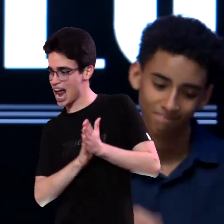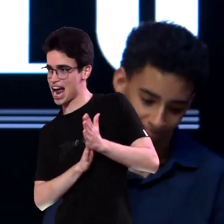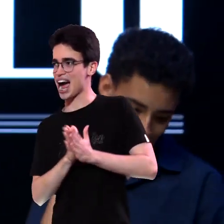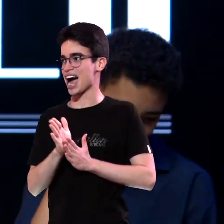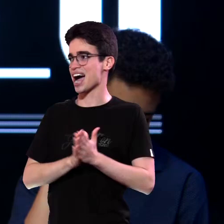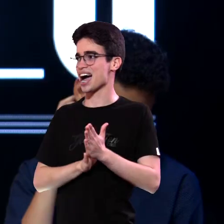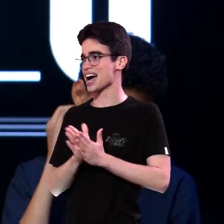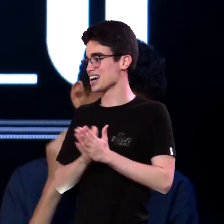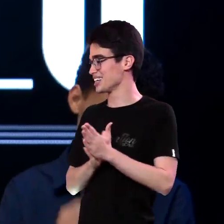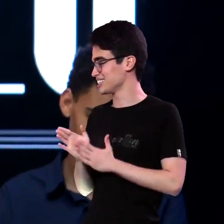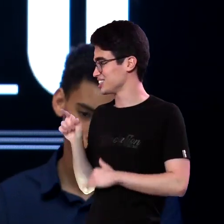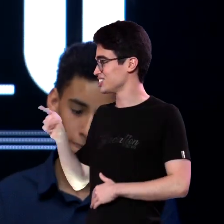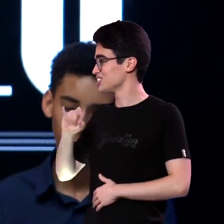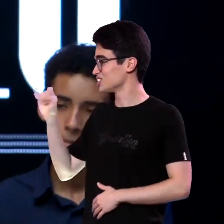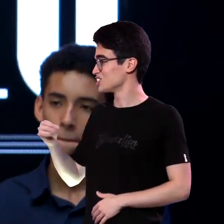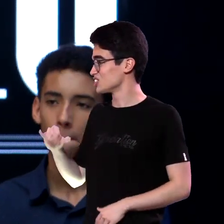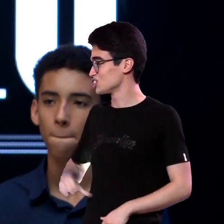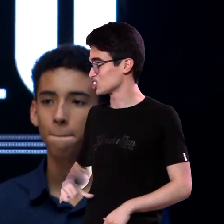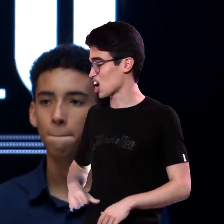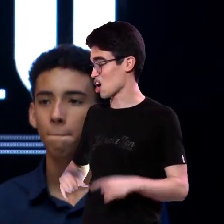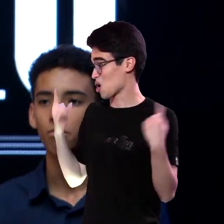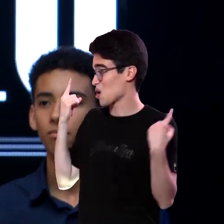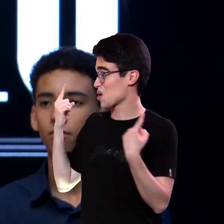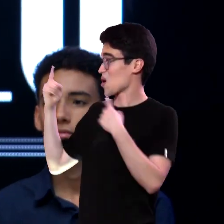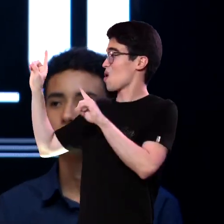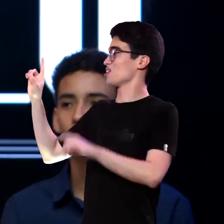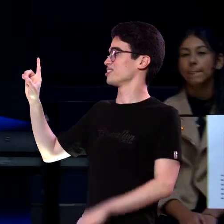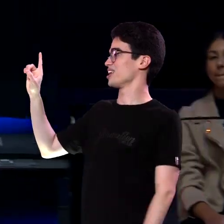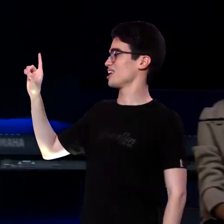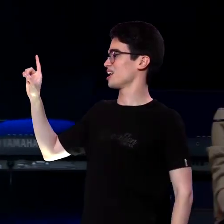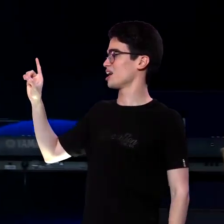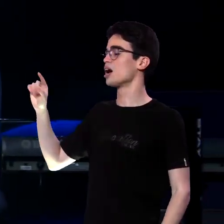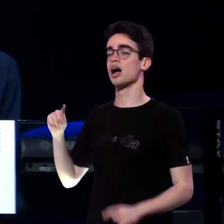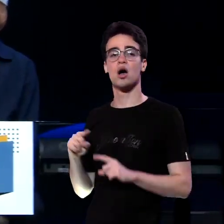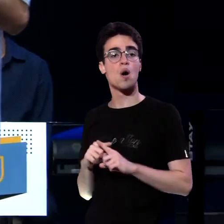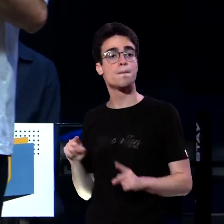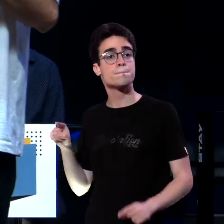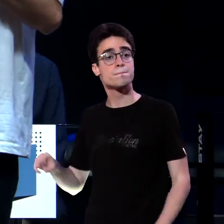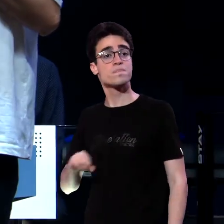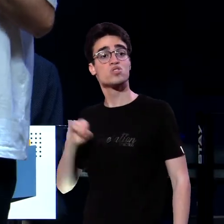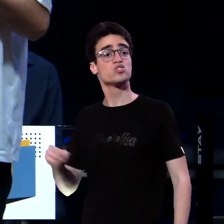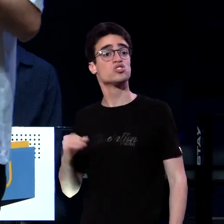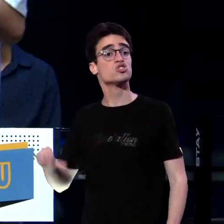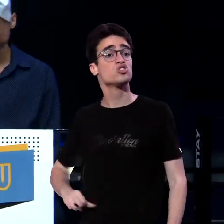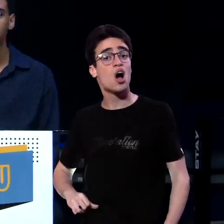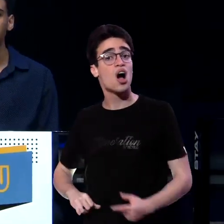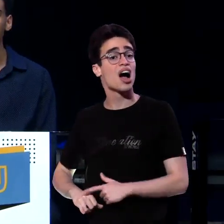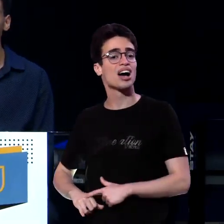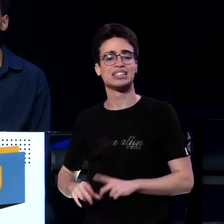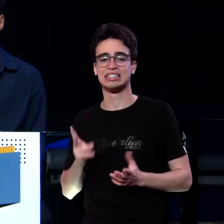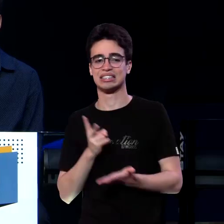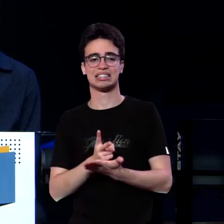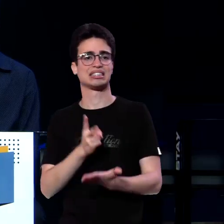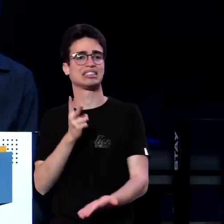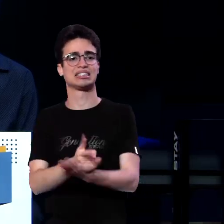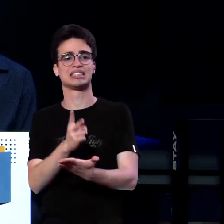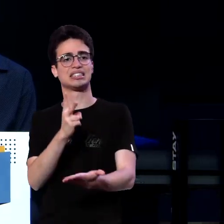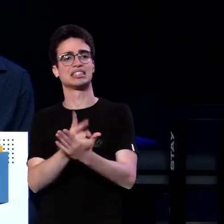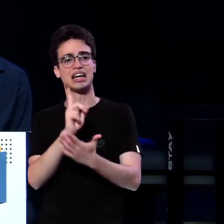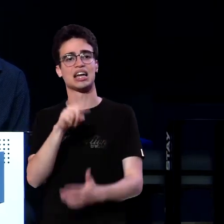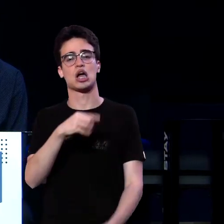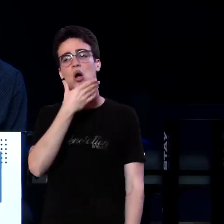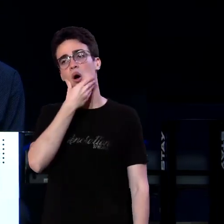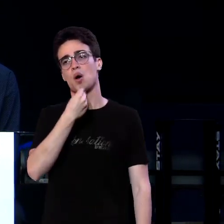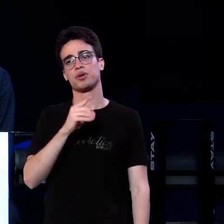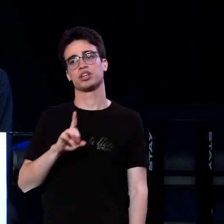Jó amaldiçoasse a Deus. Mas aí é lindo que Jó continua sendo um homem de Deus. Ele fala, o